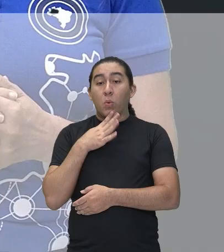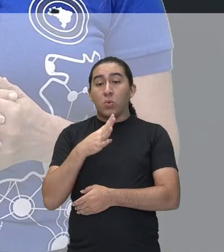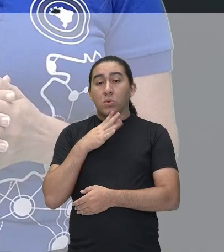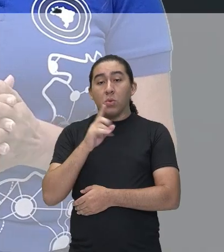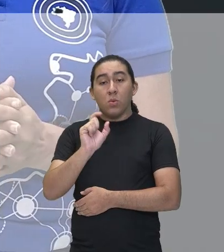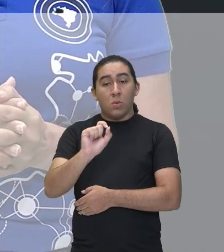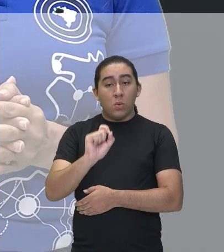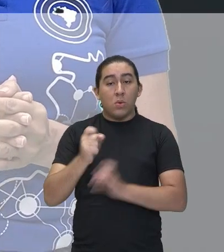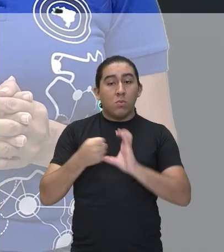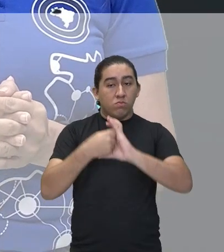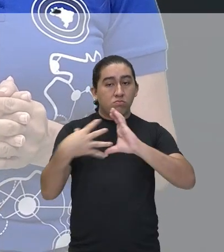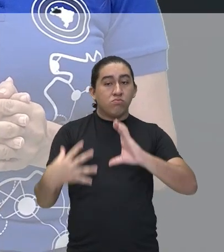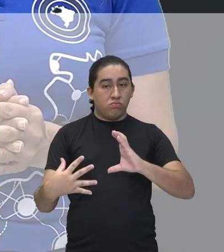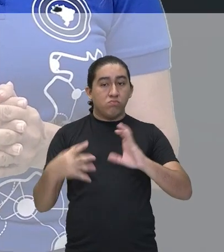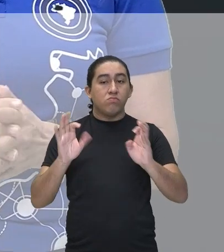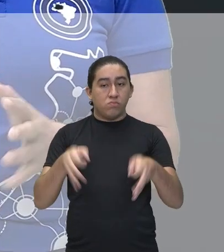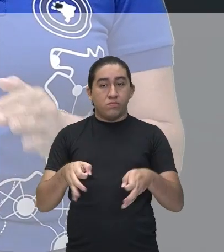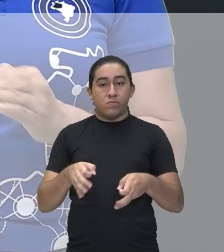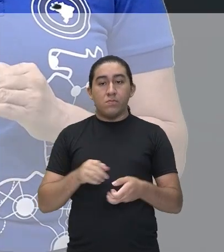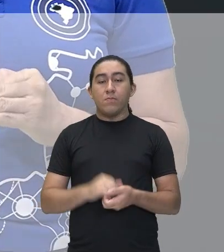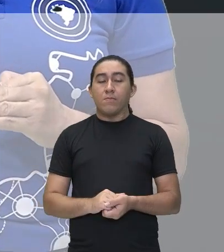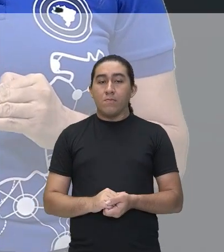as características,